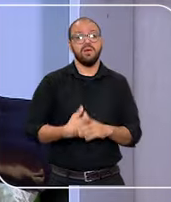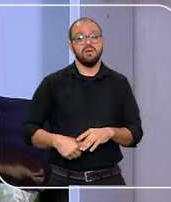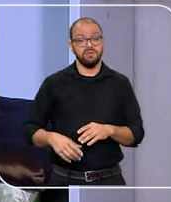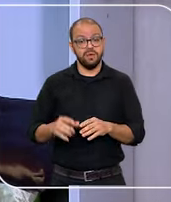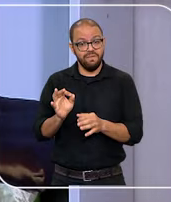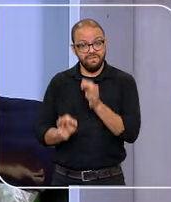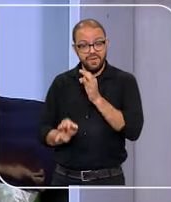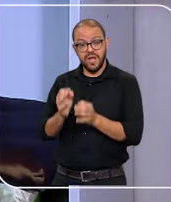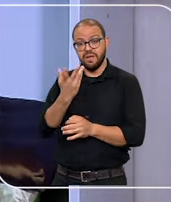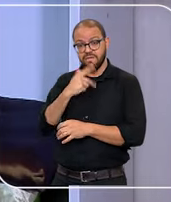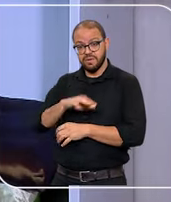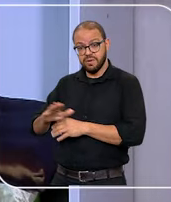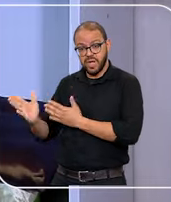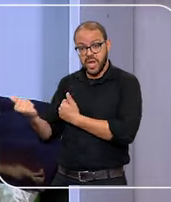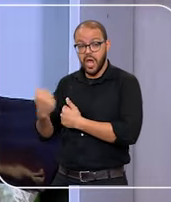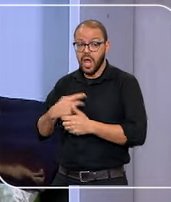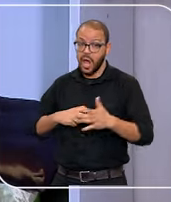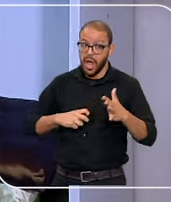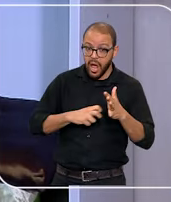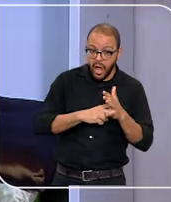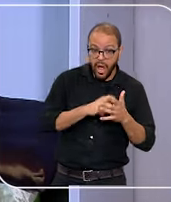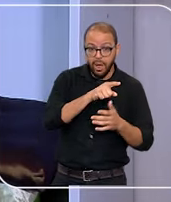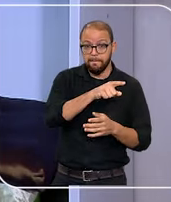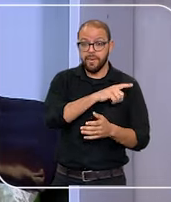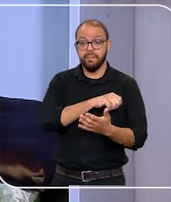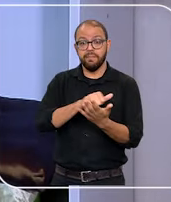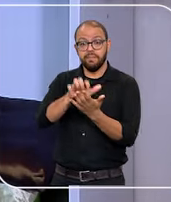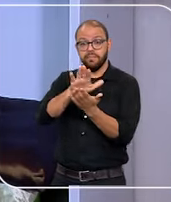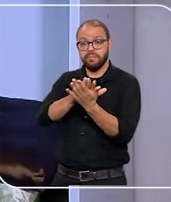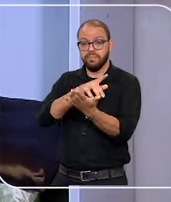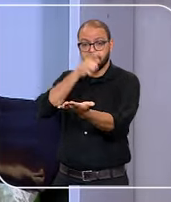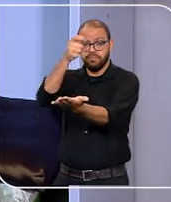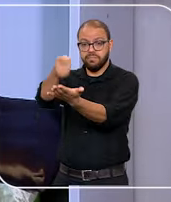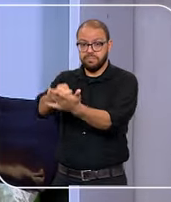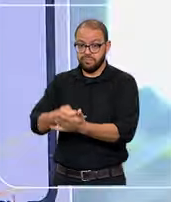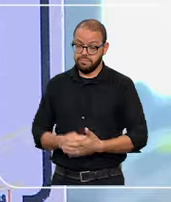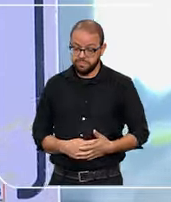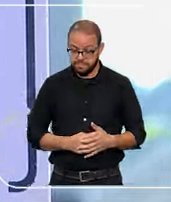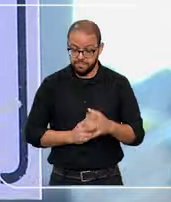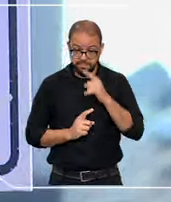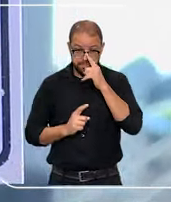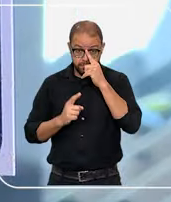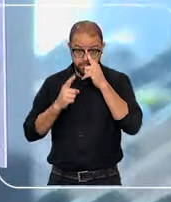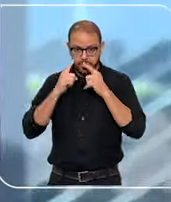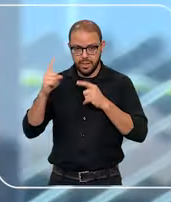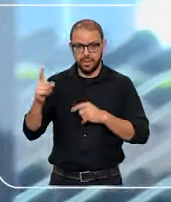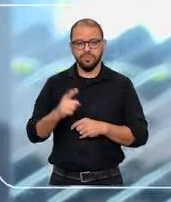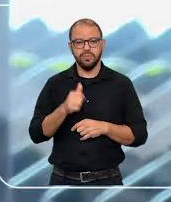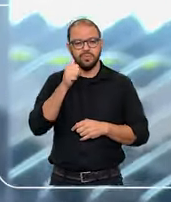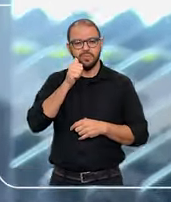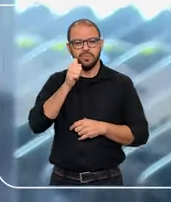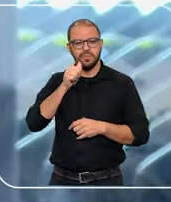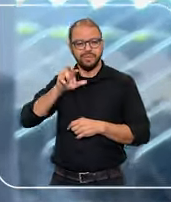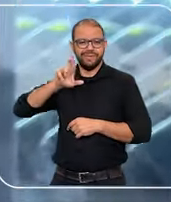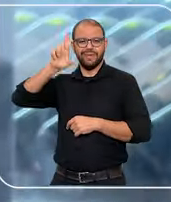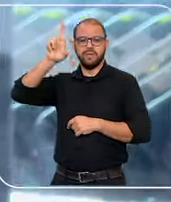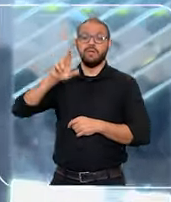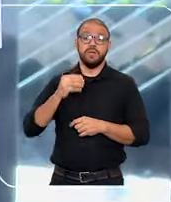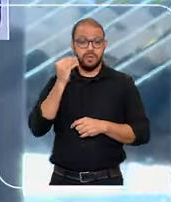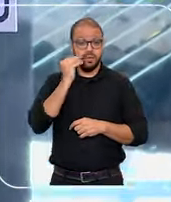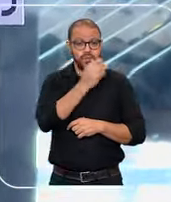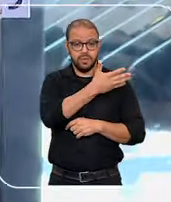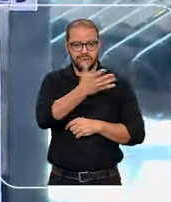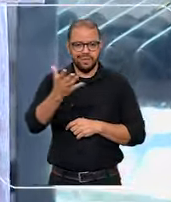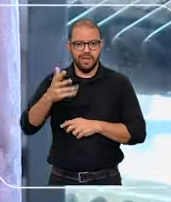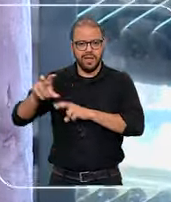processo na Vara da Infância e da Juventude e vai ter uma pena, se condenado, ao pagamento de uma multa. O caso analisado envolve uma promotora de eventos que